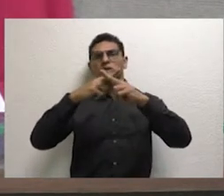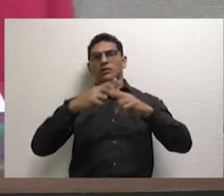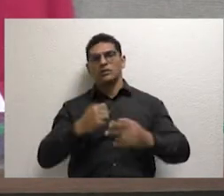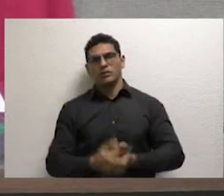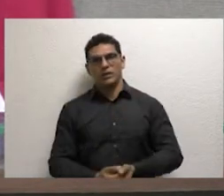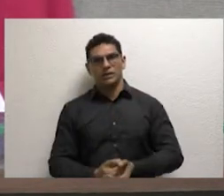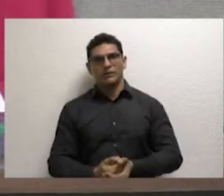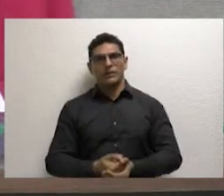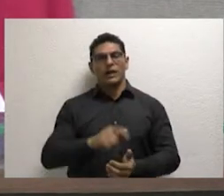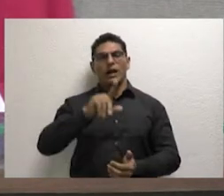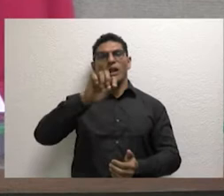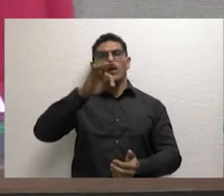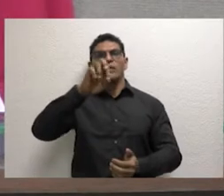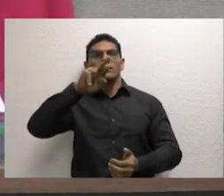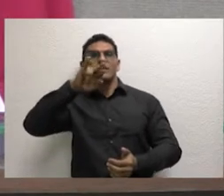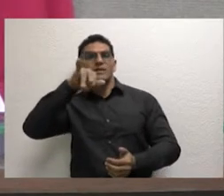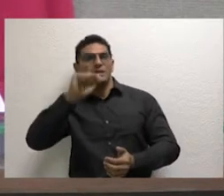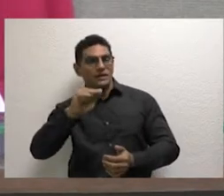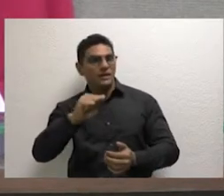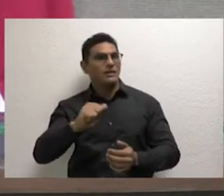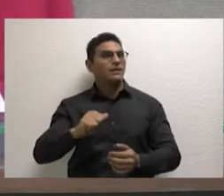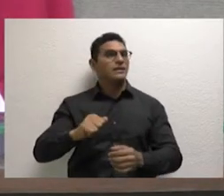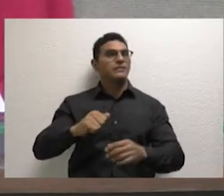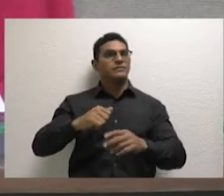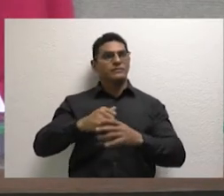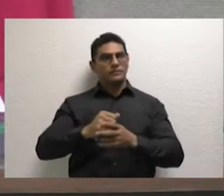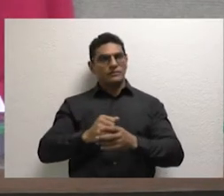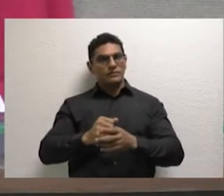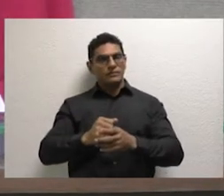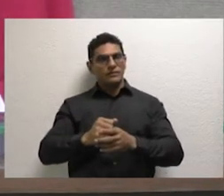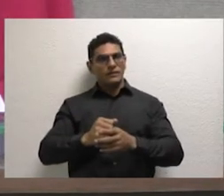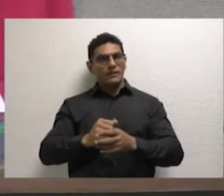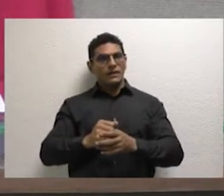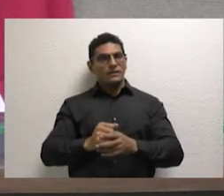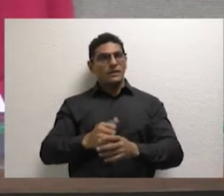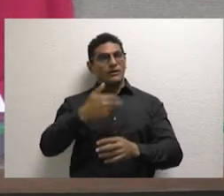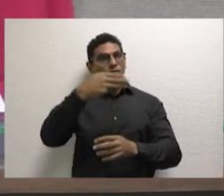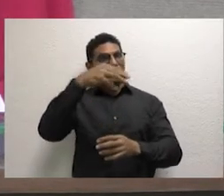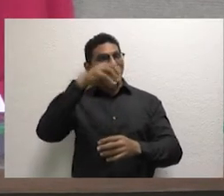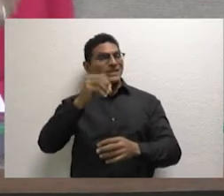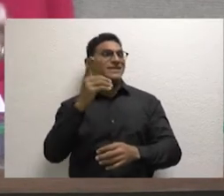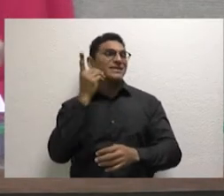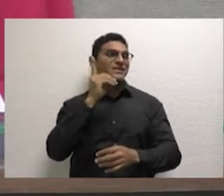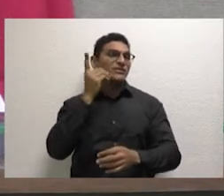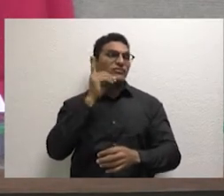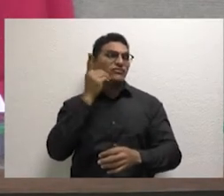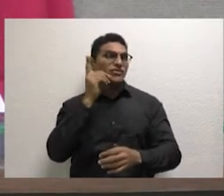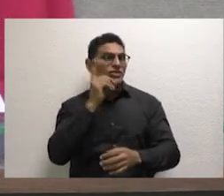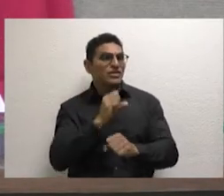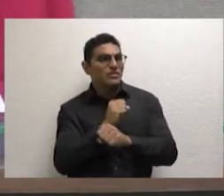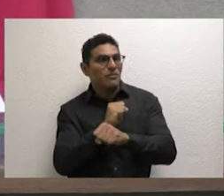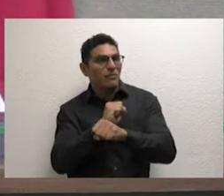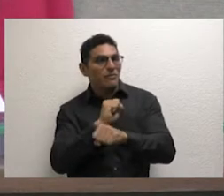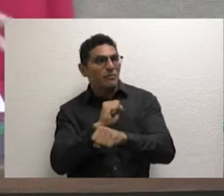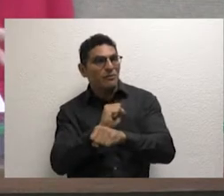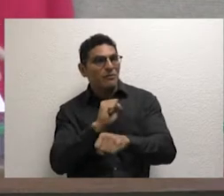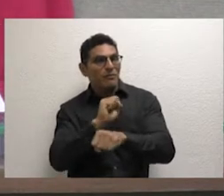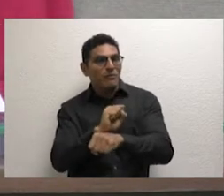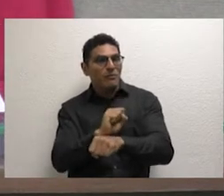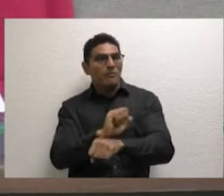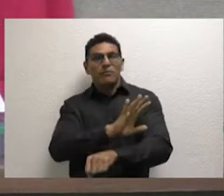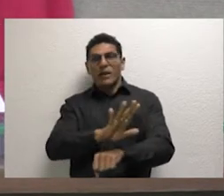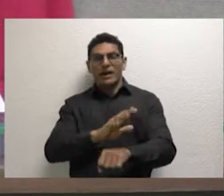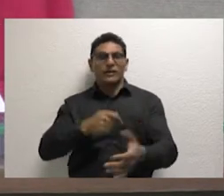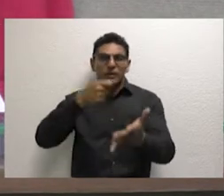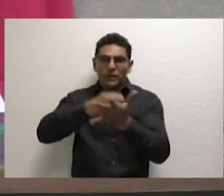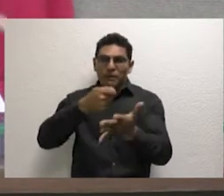que a loteria de Pauini está com mais de 30 dias parada, que é a loteria que paga a Bolsa Família, que paga a Bolsa de